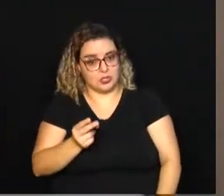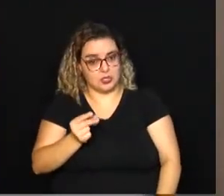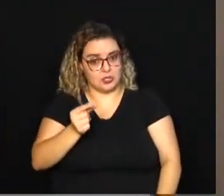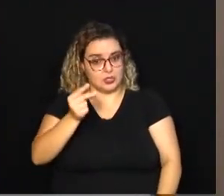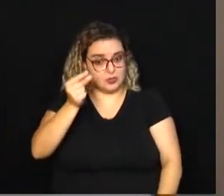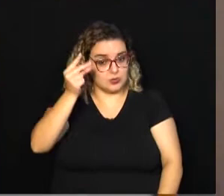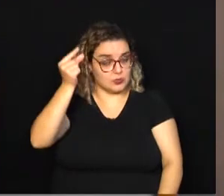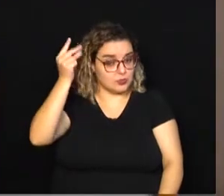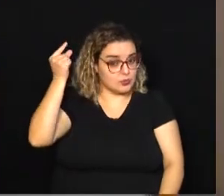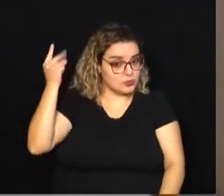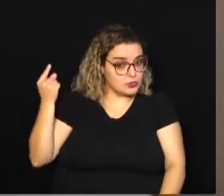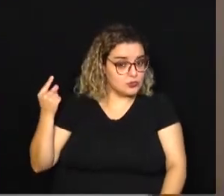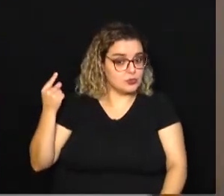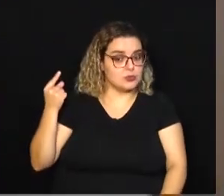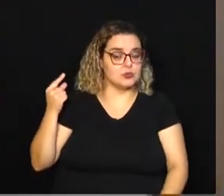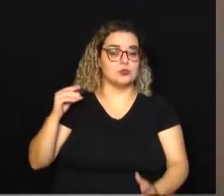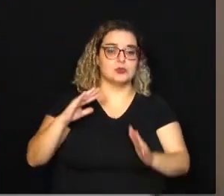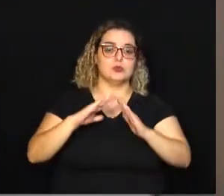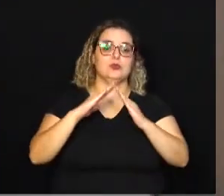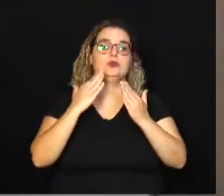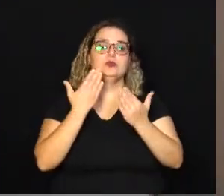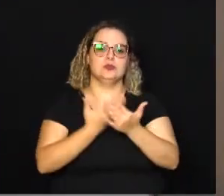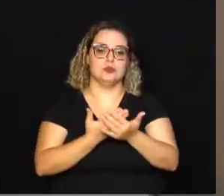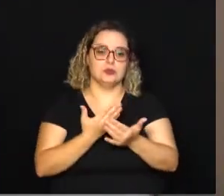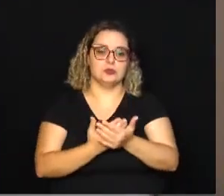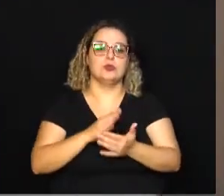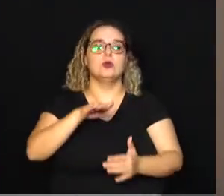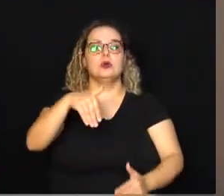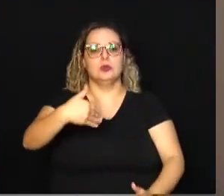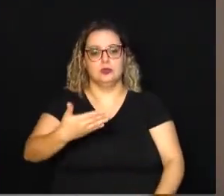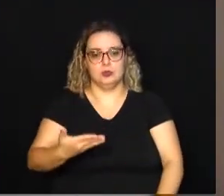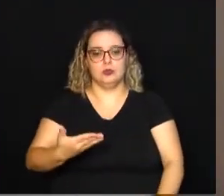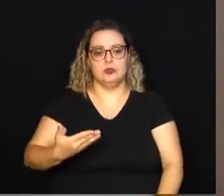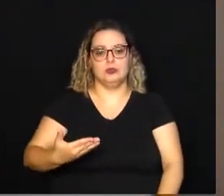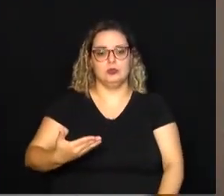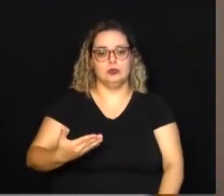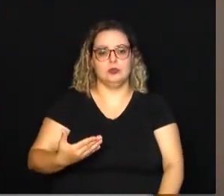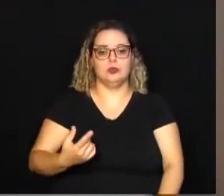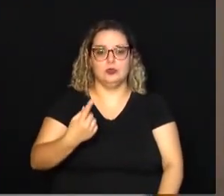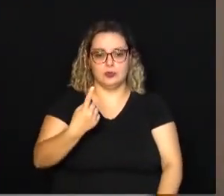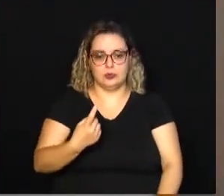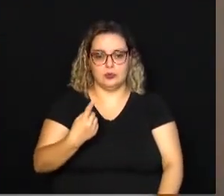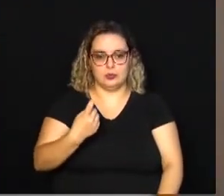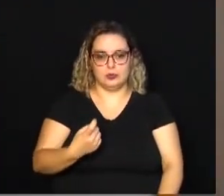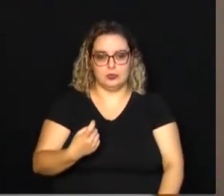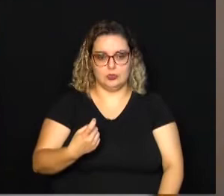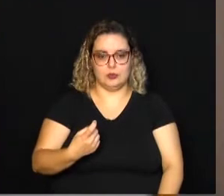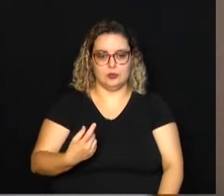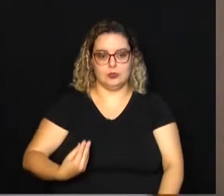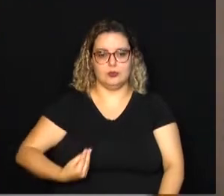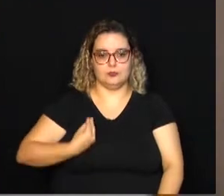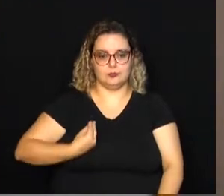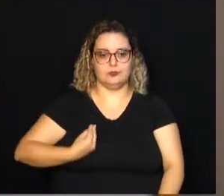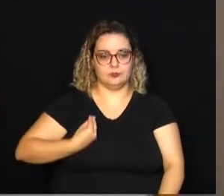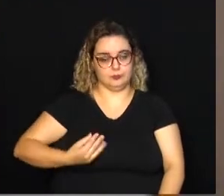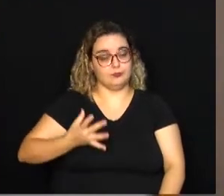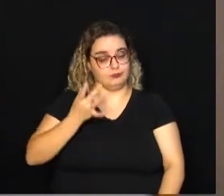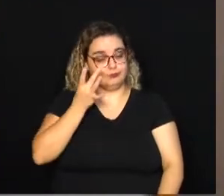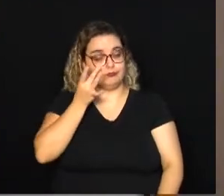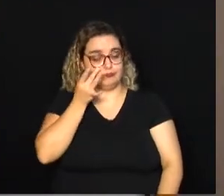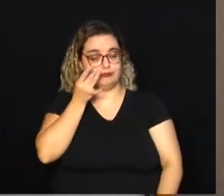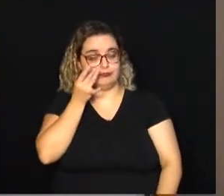existia na escola quando ela oferecia unicamente ensino presencial. Quer